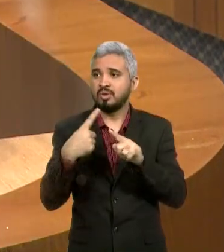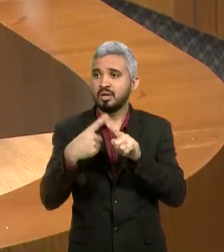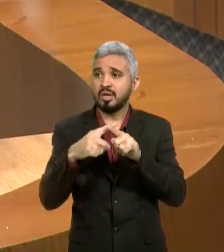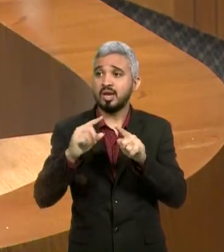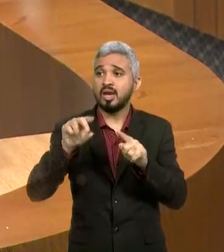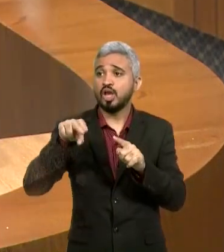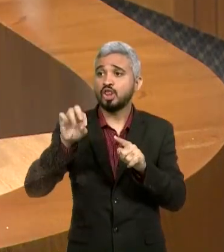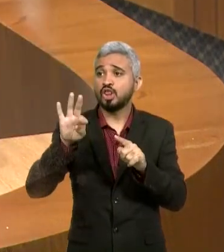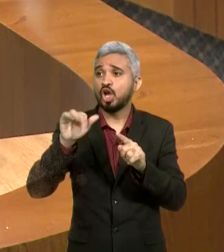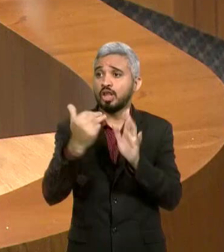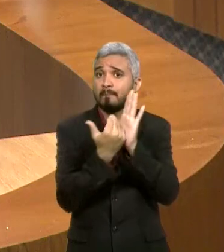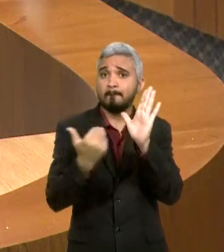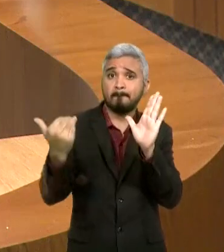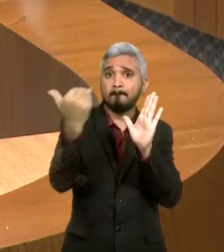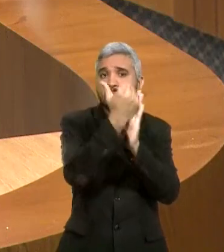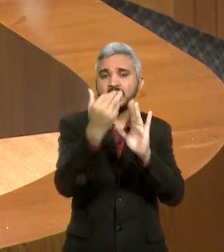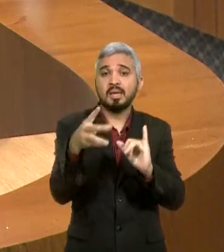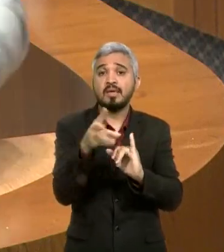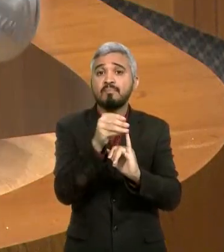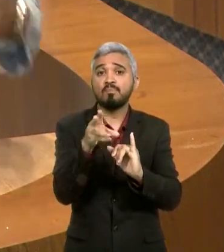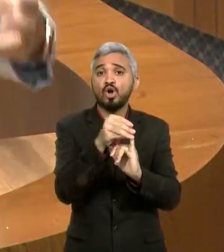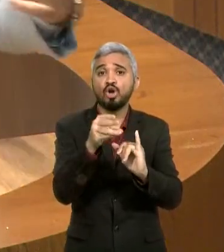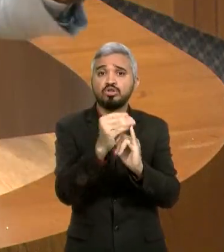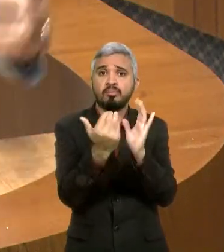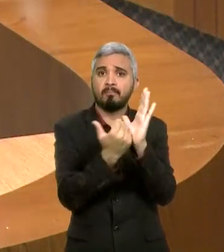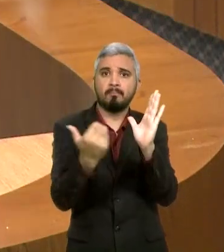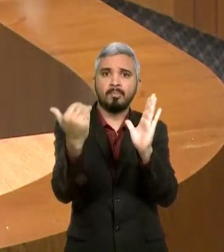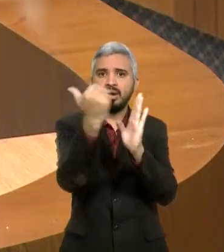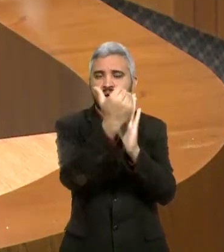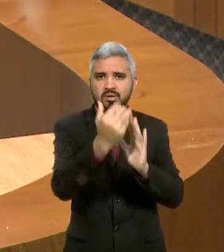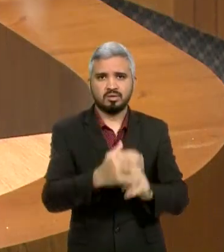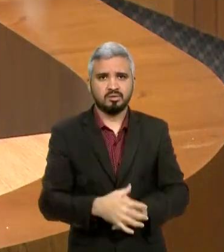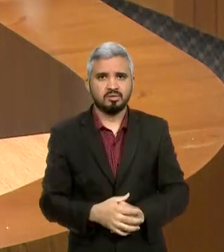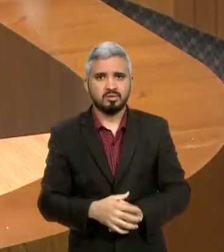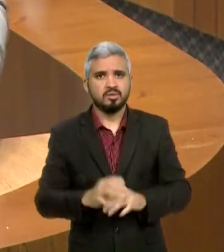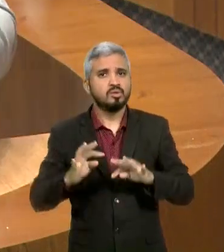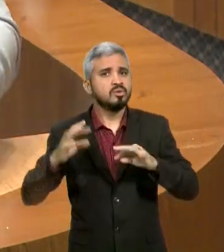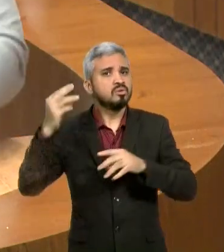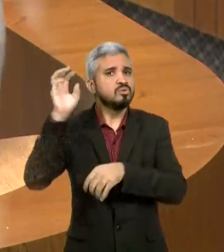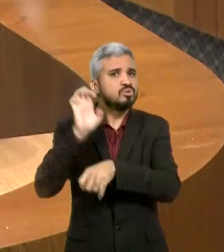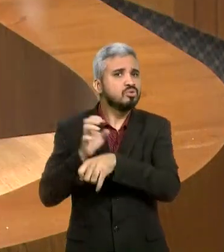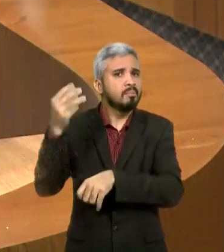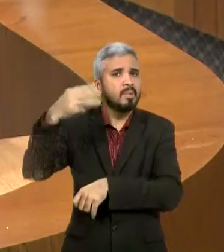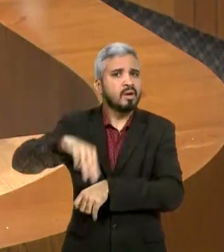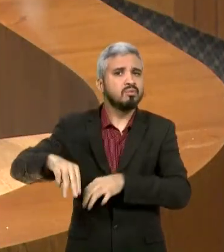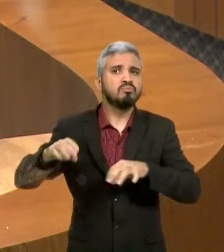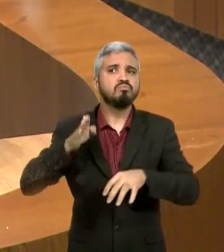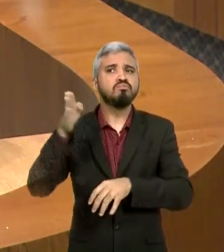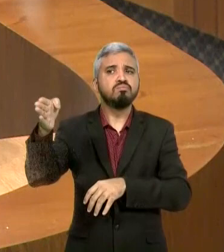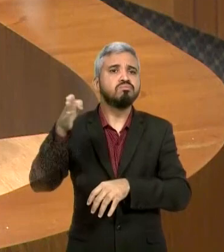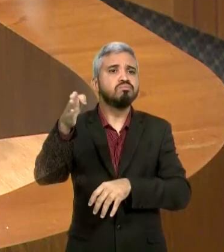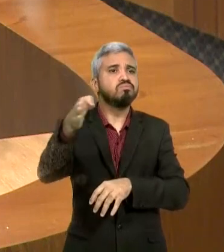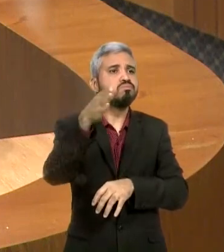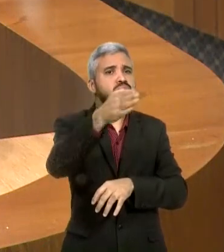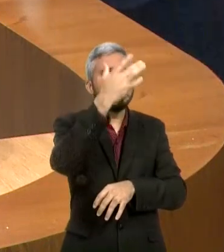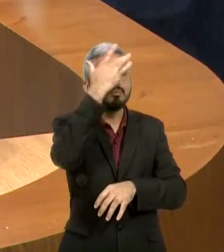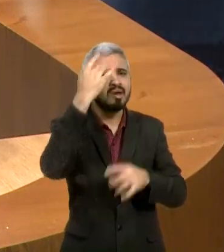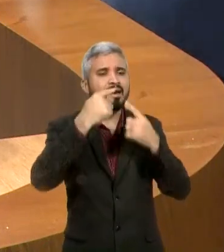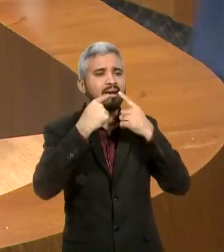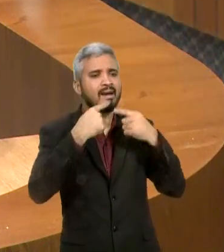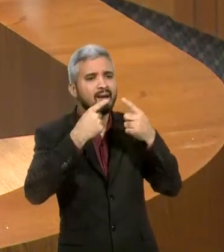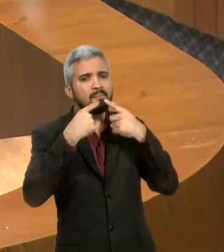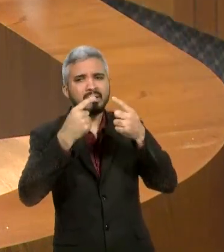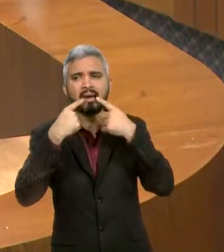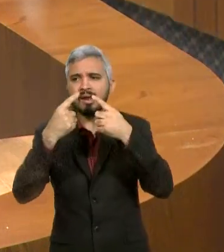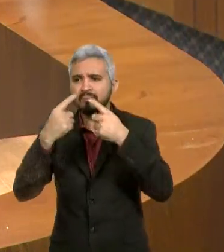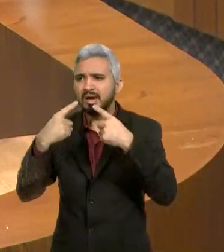E nós temos recebido essas reclamações por onde nós passamos no Maranhão. São reclamações justas dos